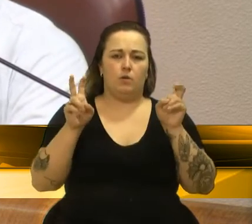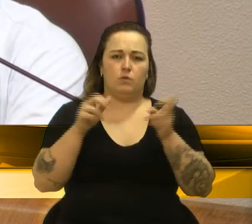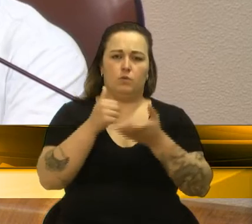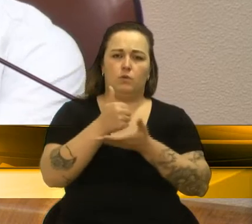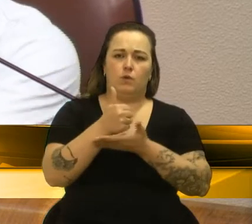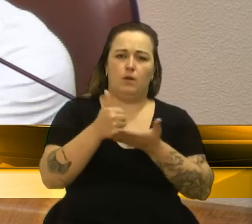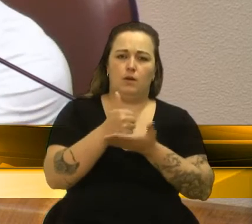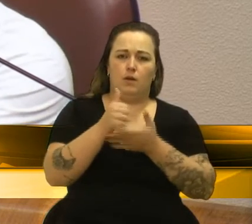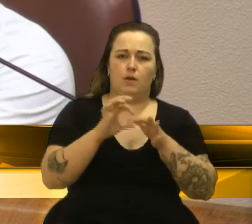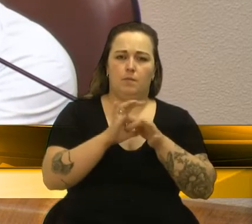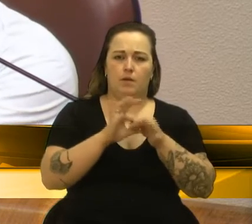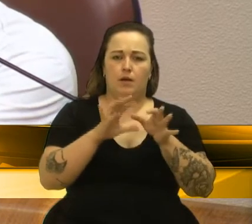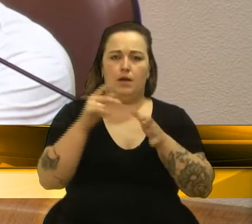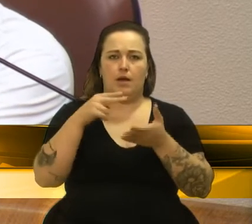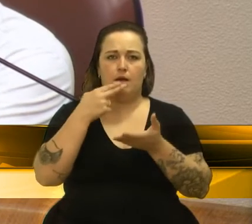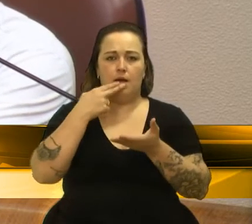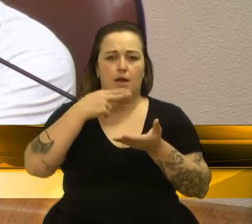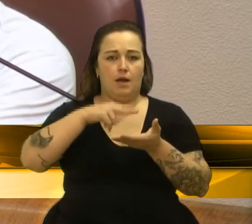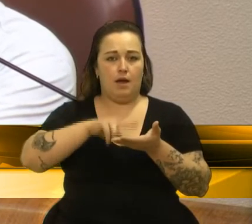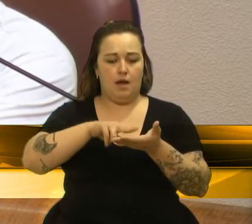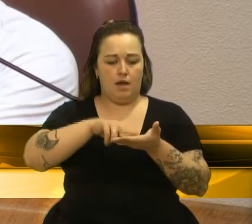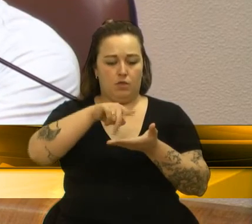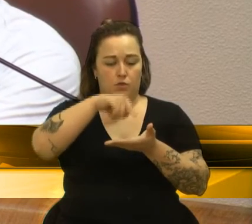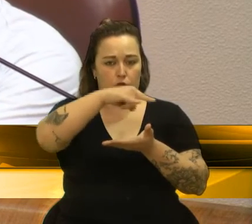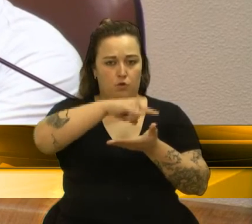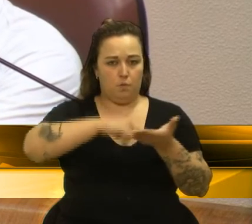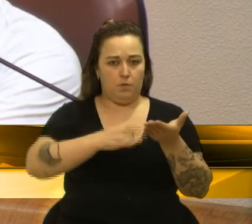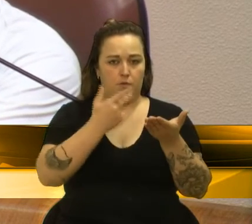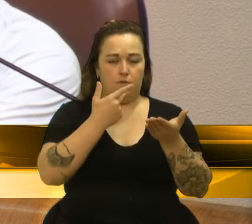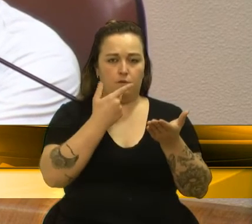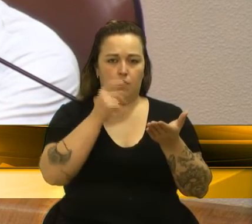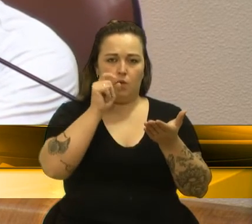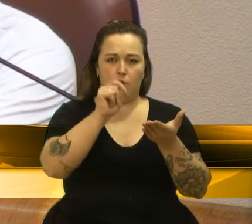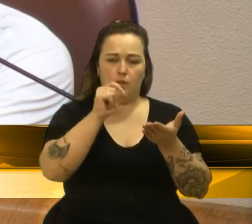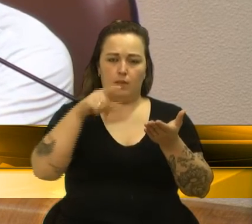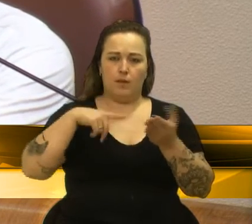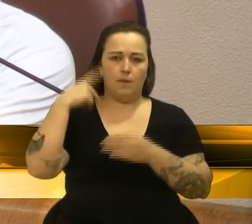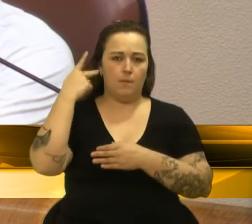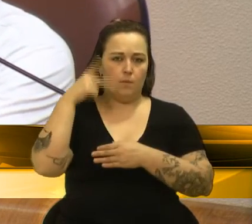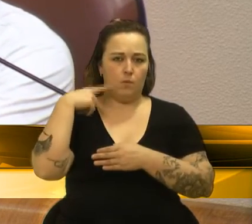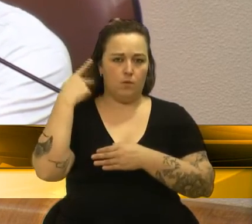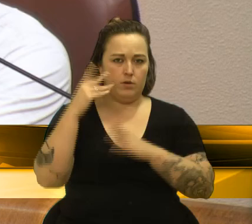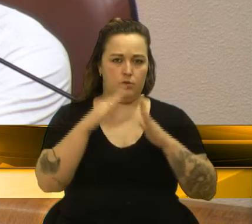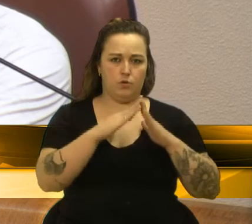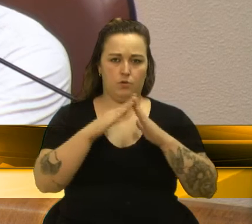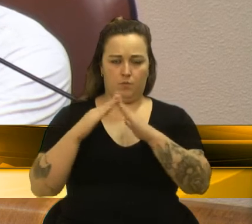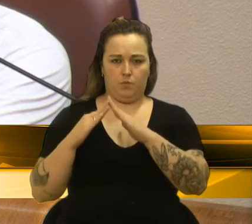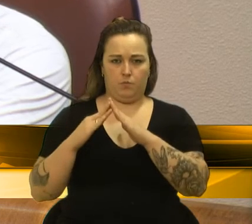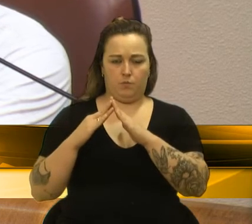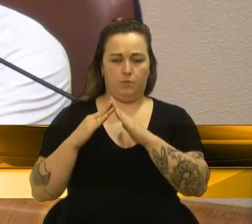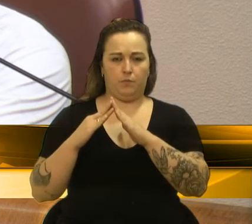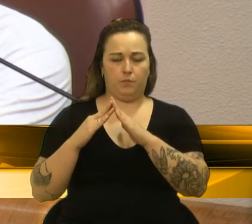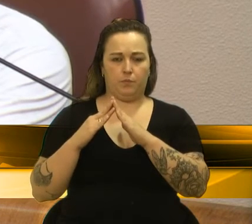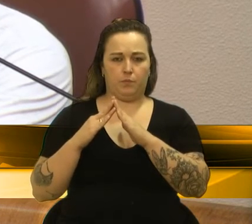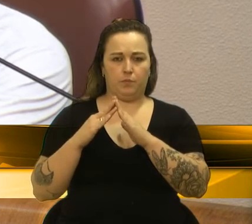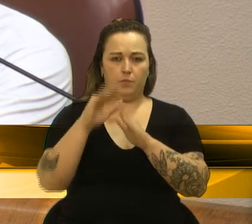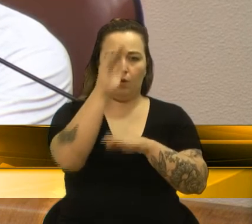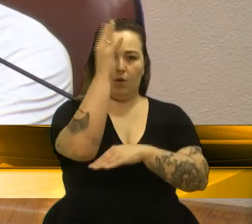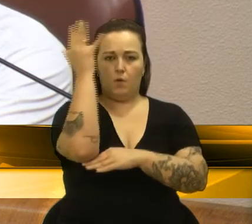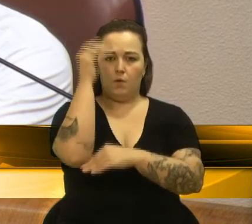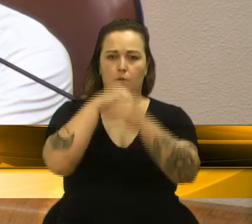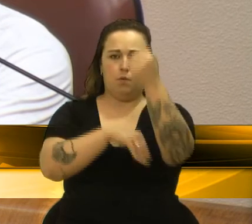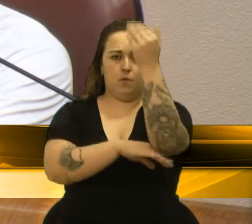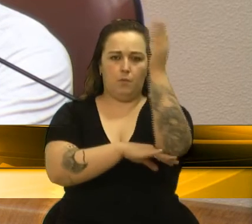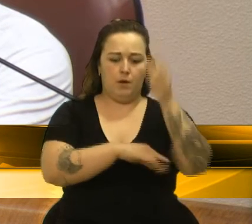europeias. A Carta Magna prevê ainda, em capítulo específico, a política urbana. Os artigos 182 e